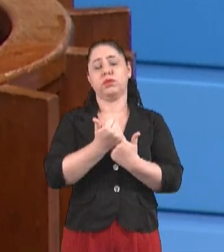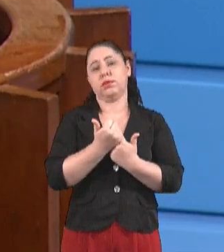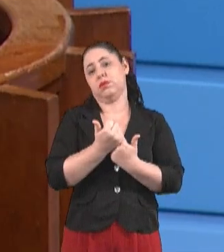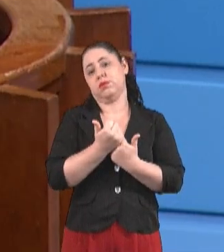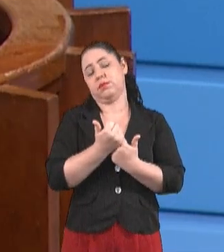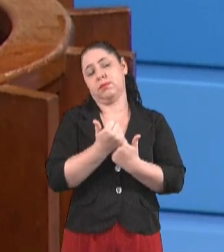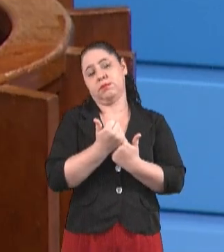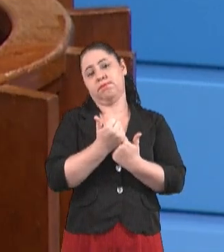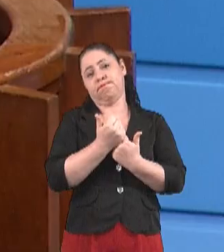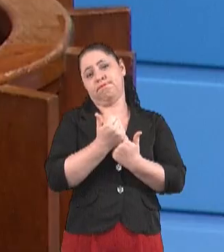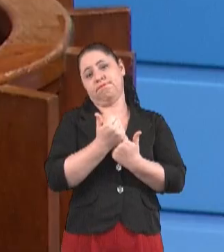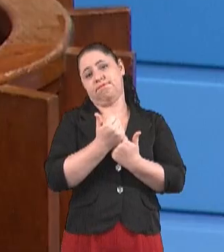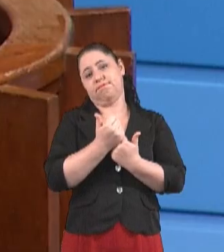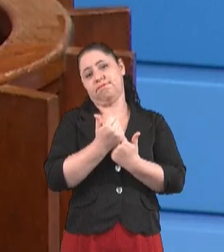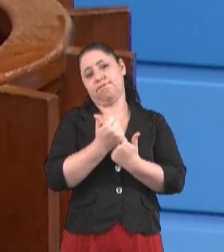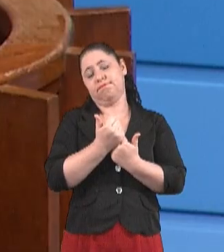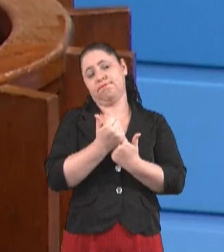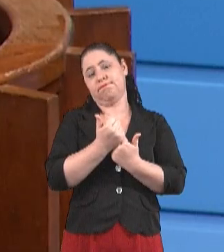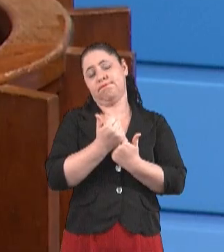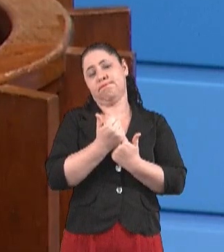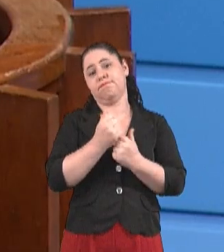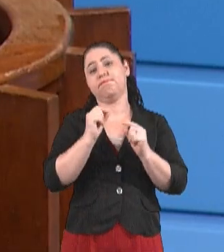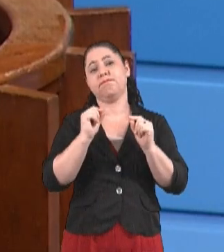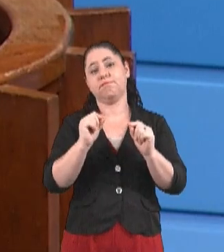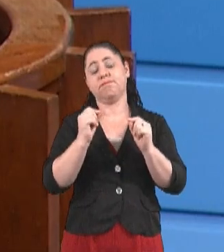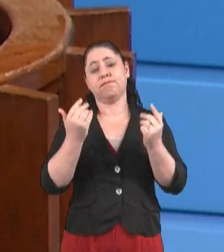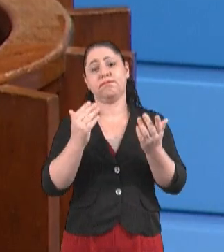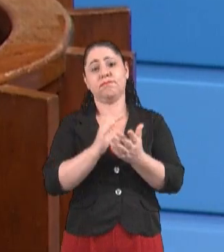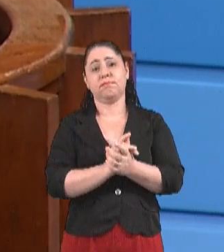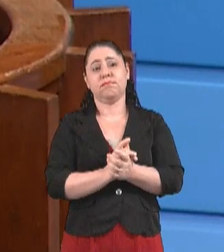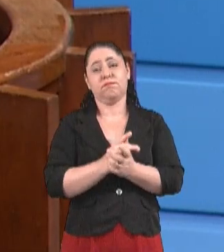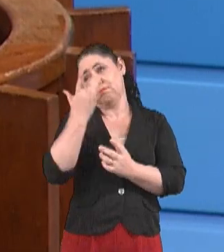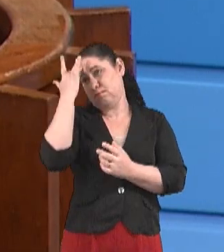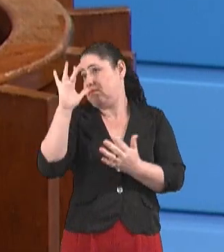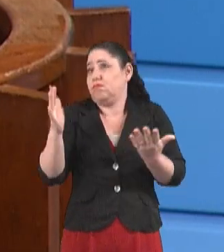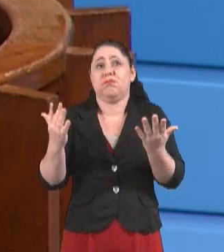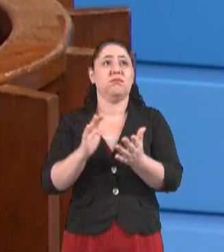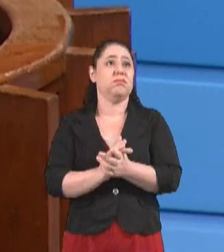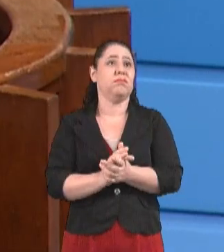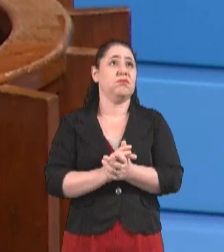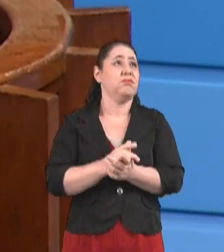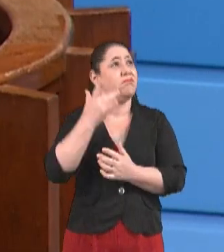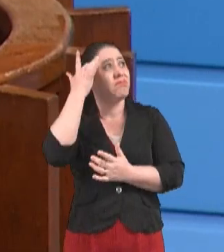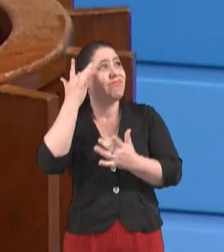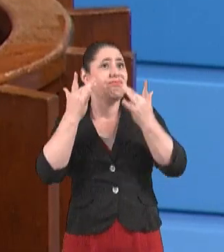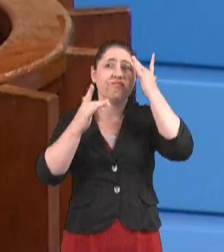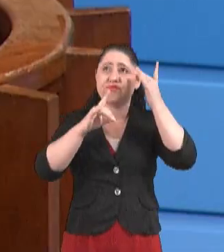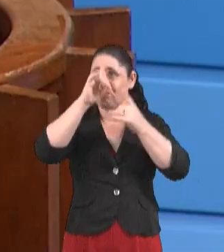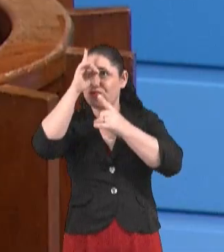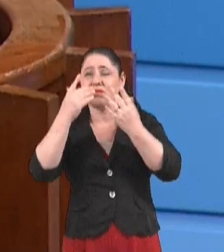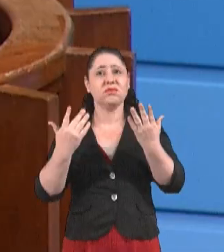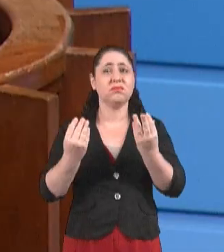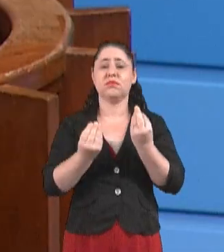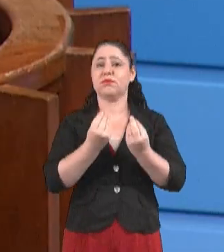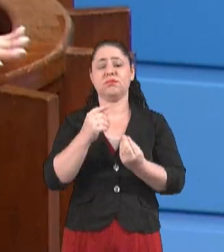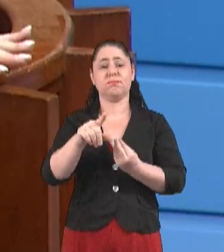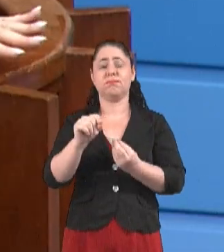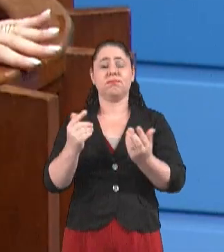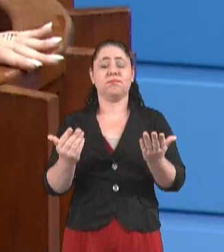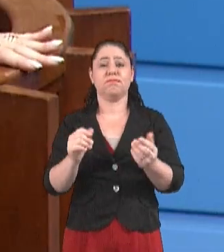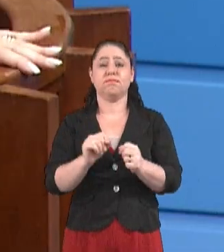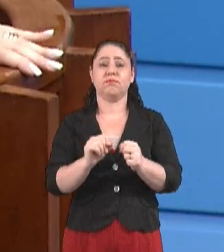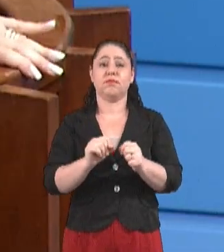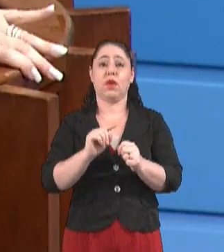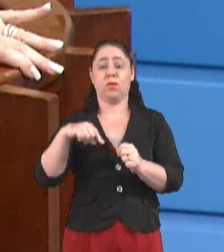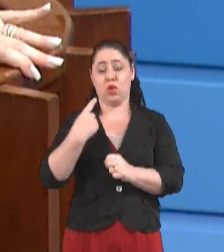a esse conselho tutelar. Eu não sei, a gente fica aqui pensando em como fazer, mas